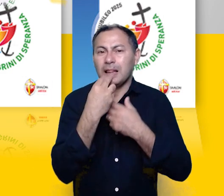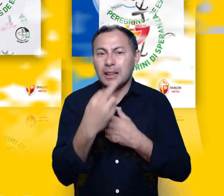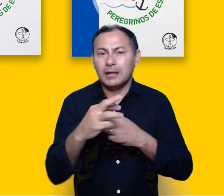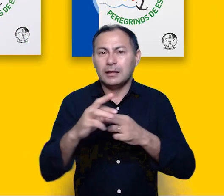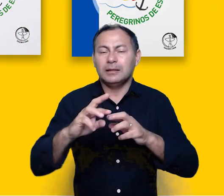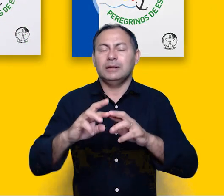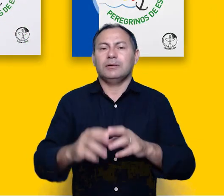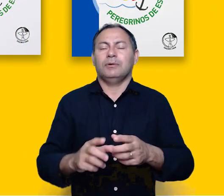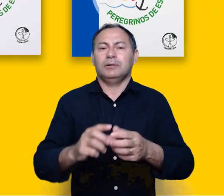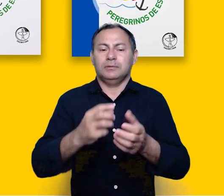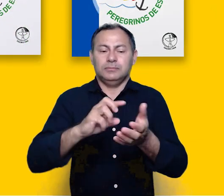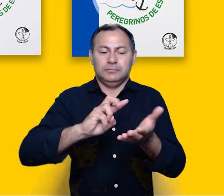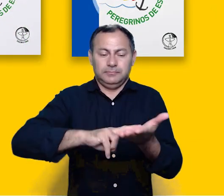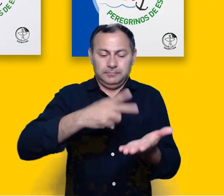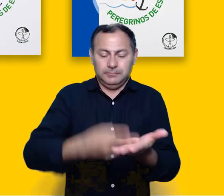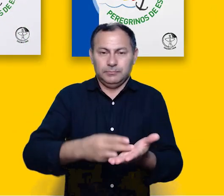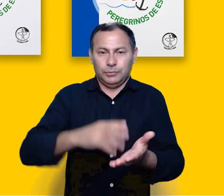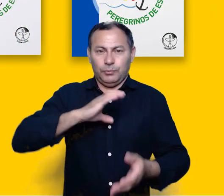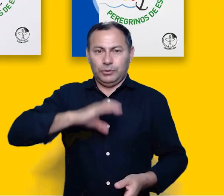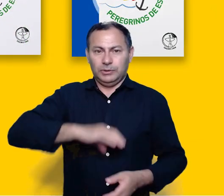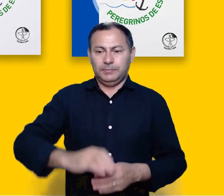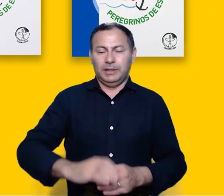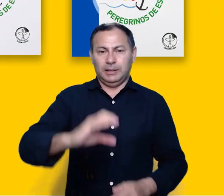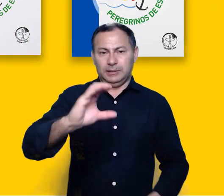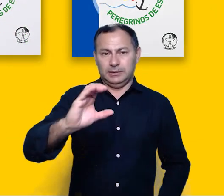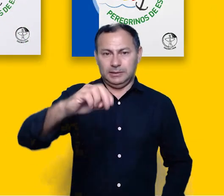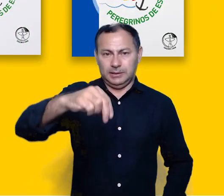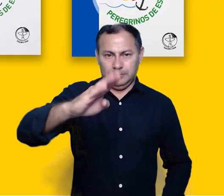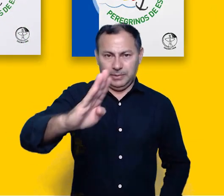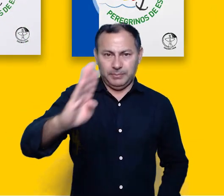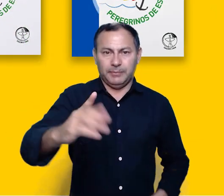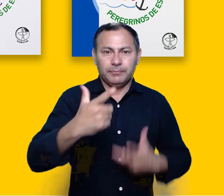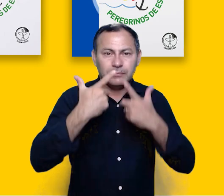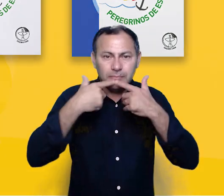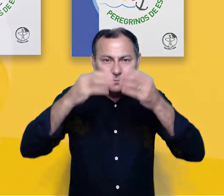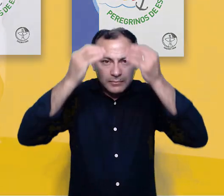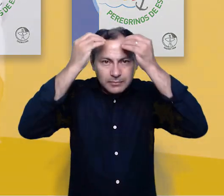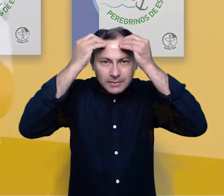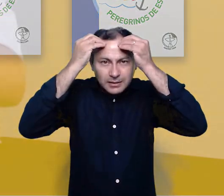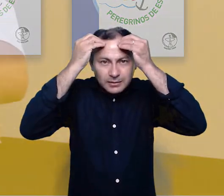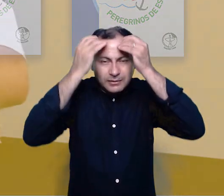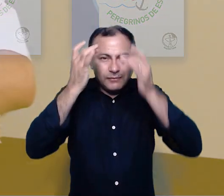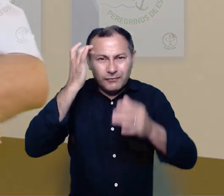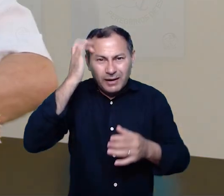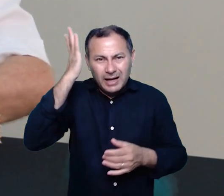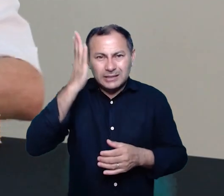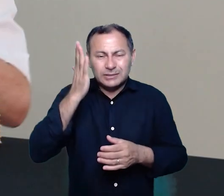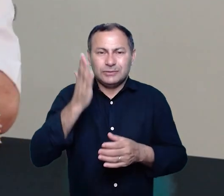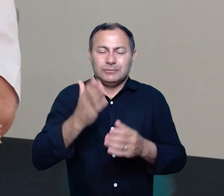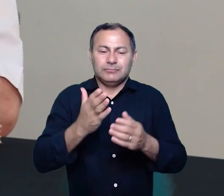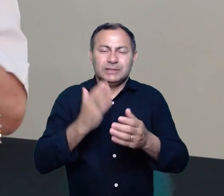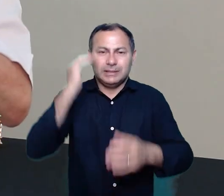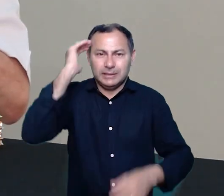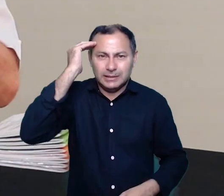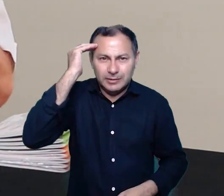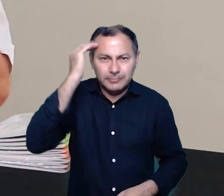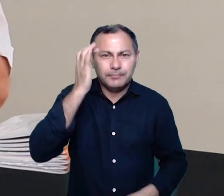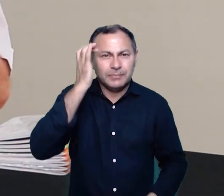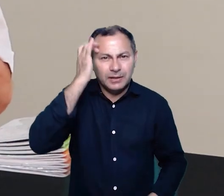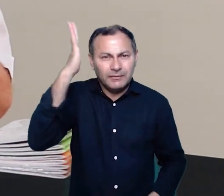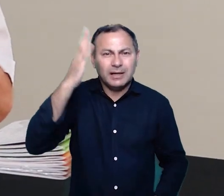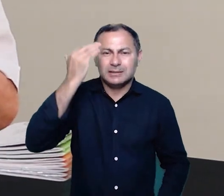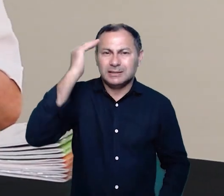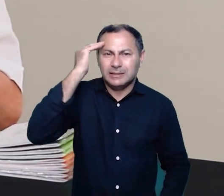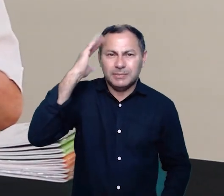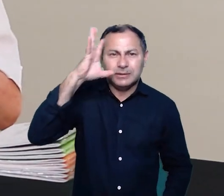português, pela CNBB. A linguagem é muito acessível, é